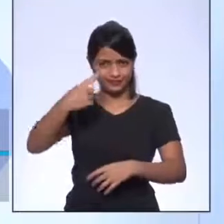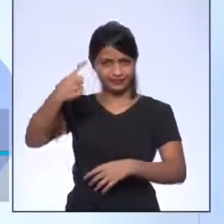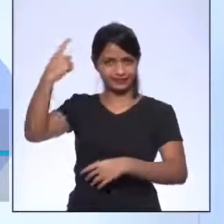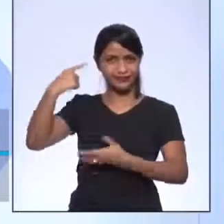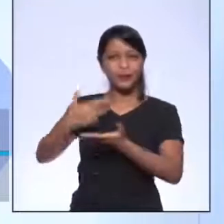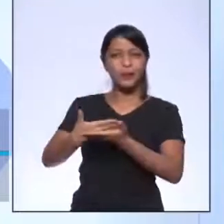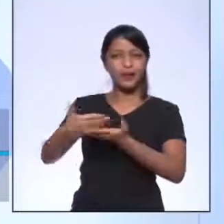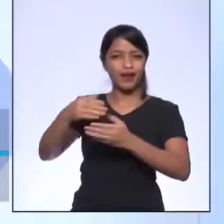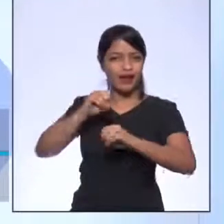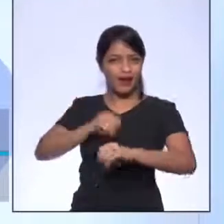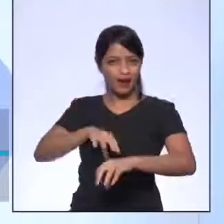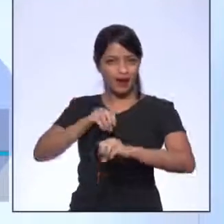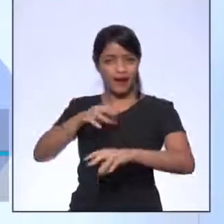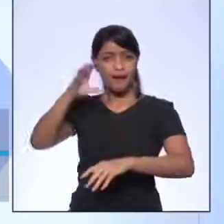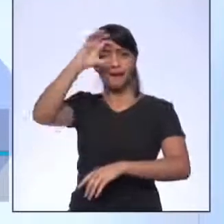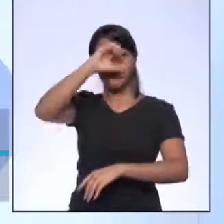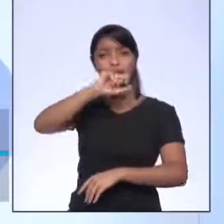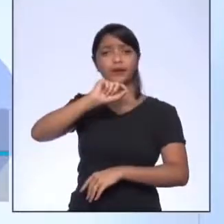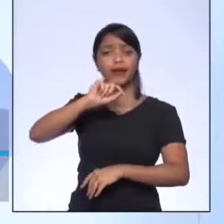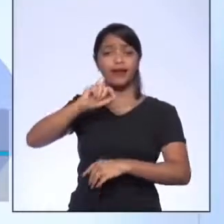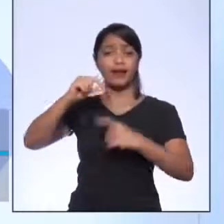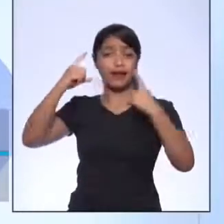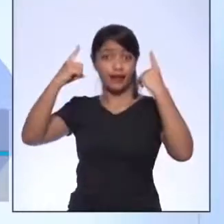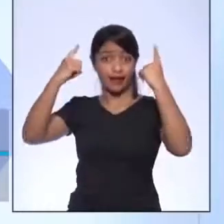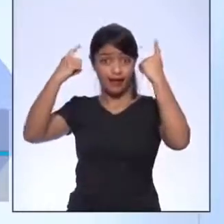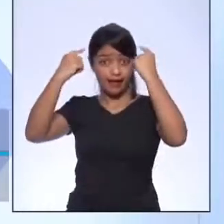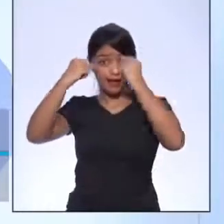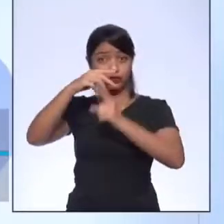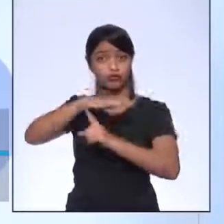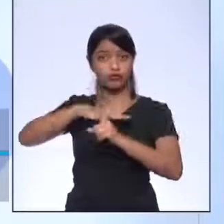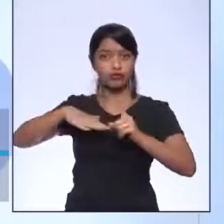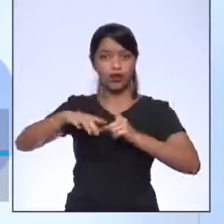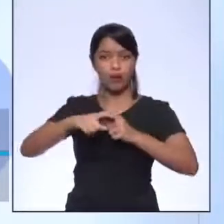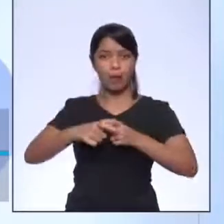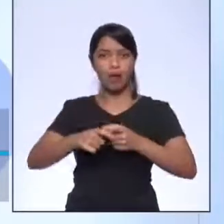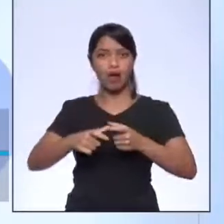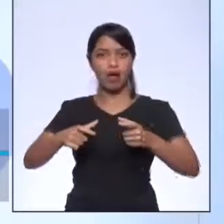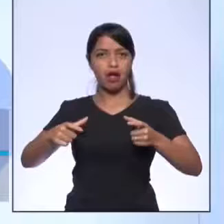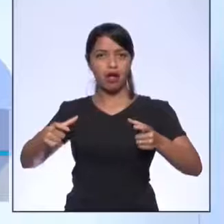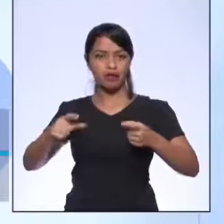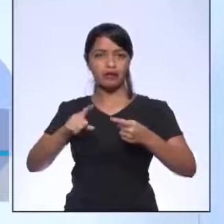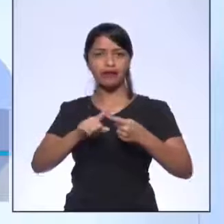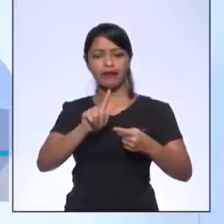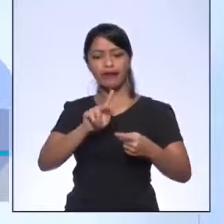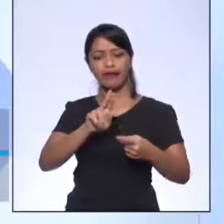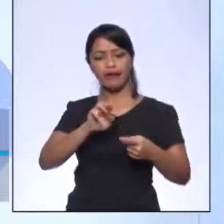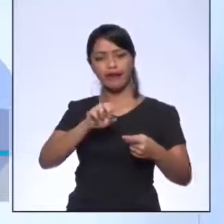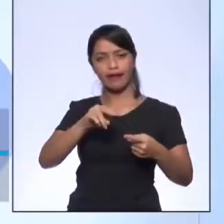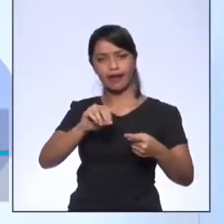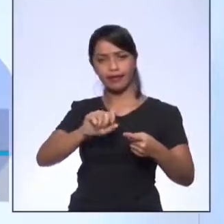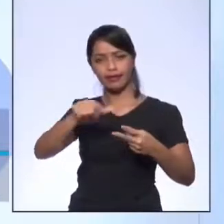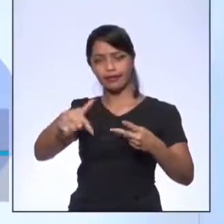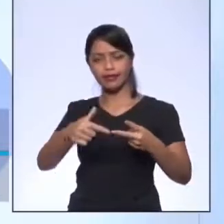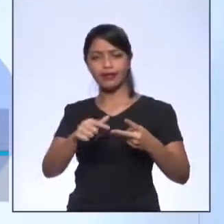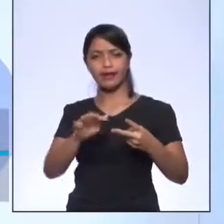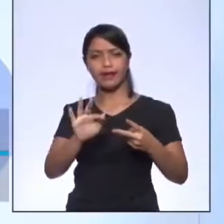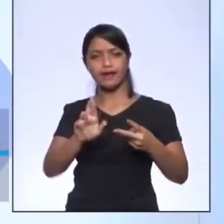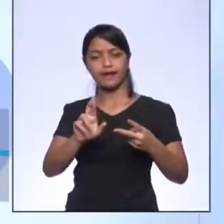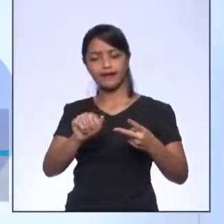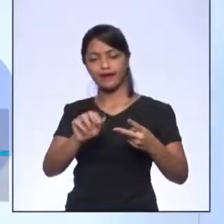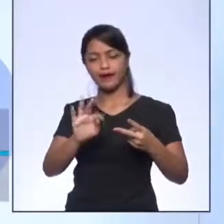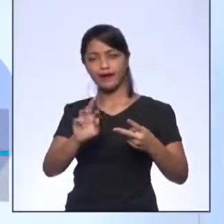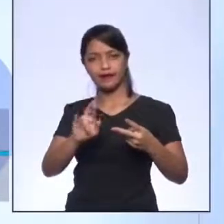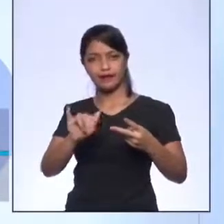se transformando, a sociedade ela foi aumentando, de guenos ela passa para frátrias e depois para tribos e cresce